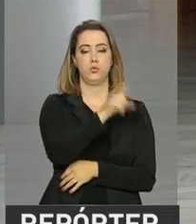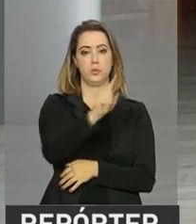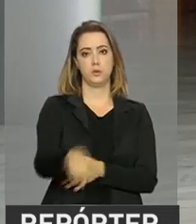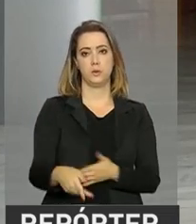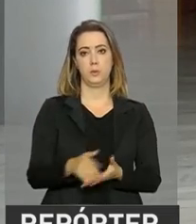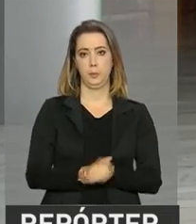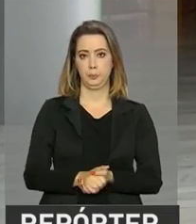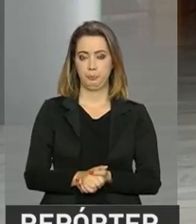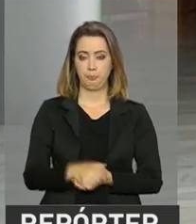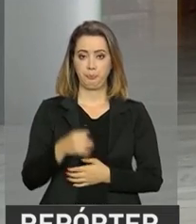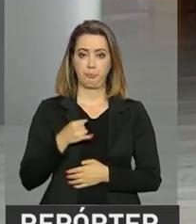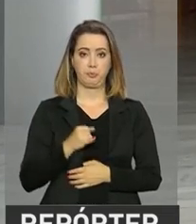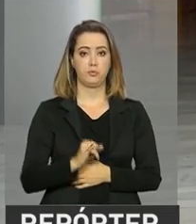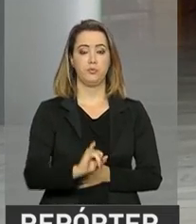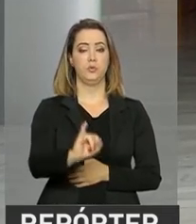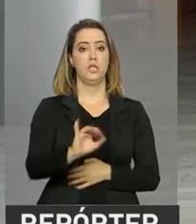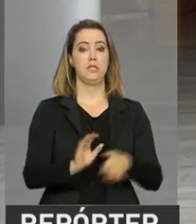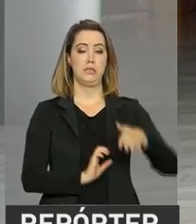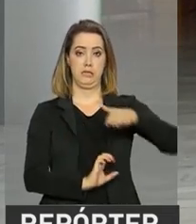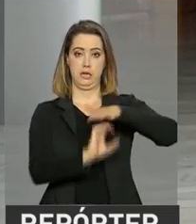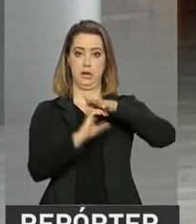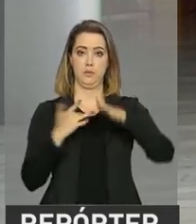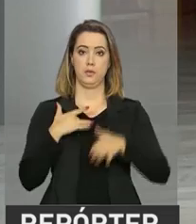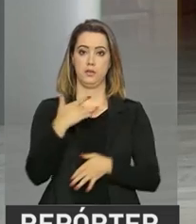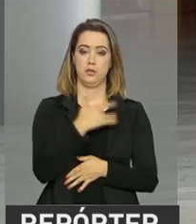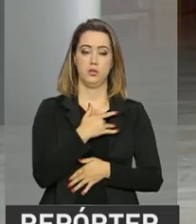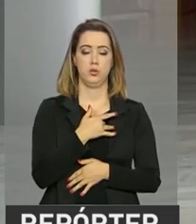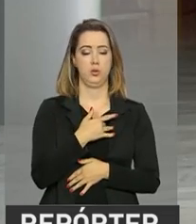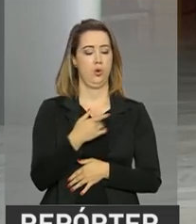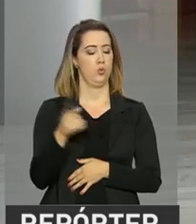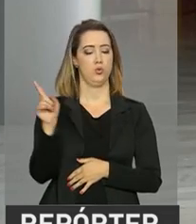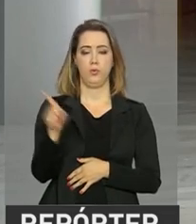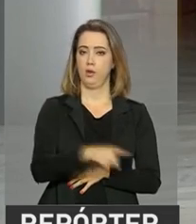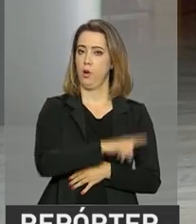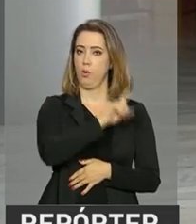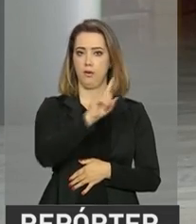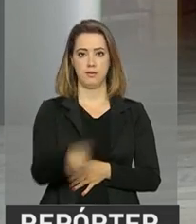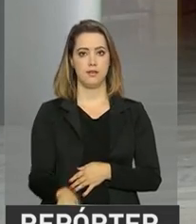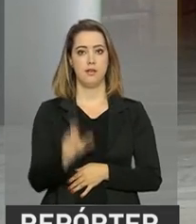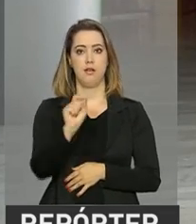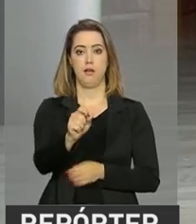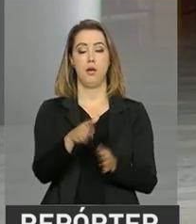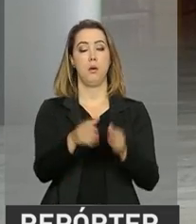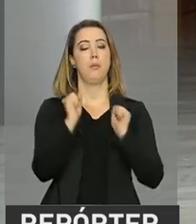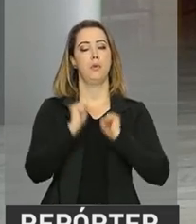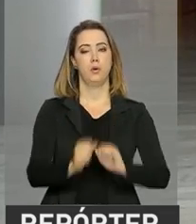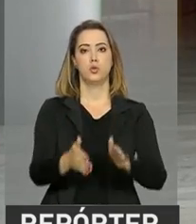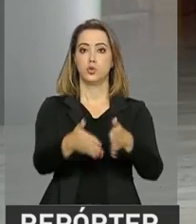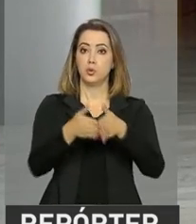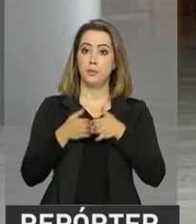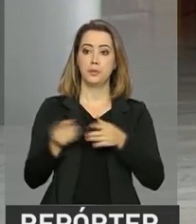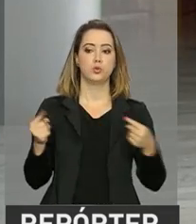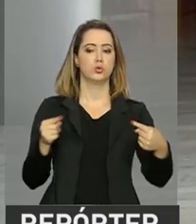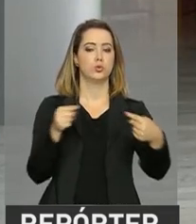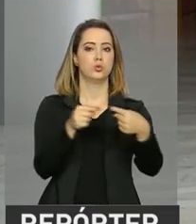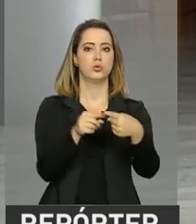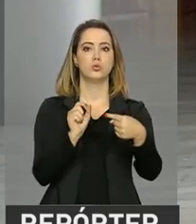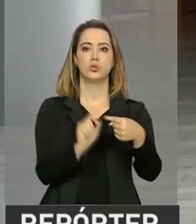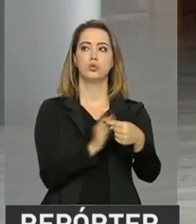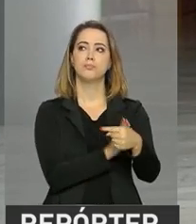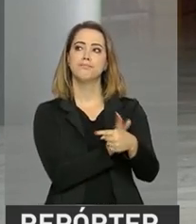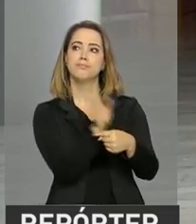cabíveis. Caso a operadora não tome essas medidas, o beneficiário poderá solicitar diretamente à operadora